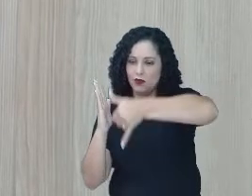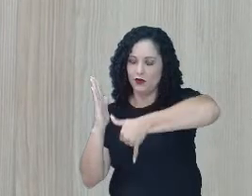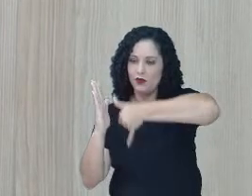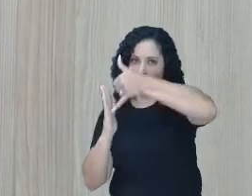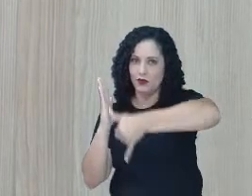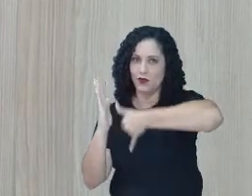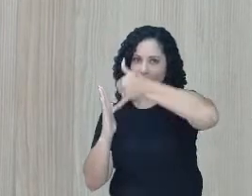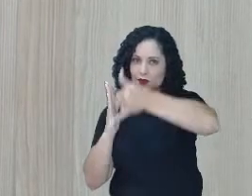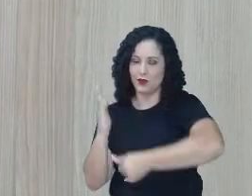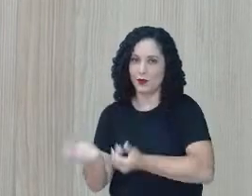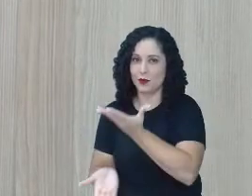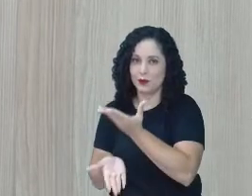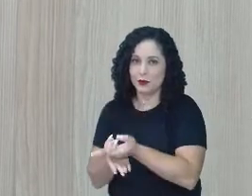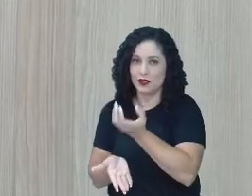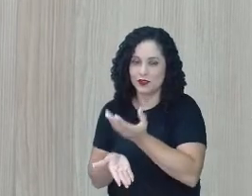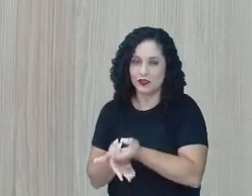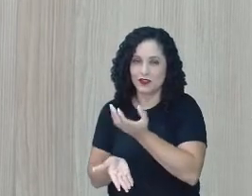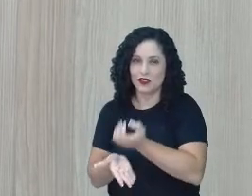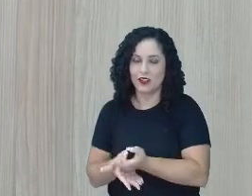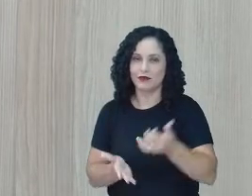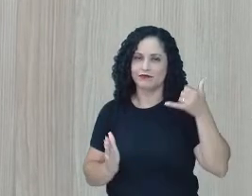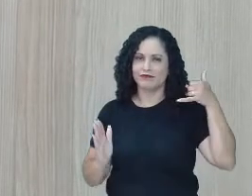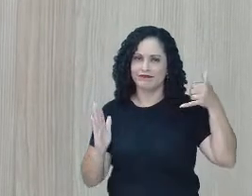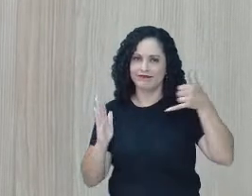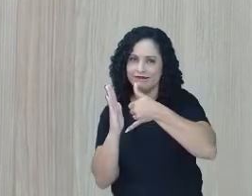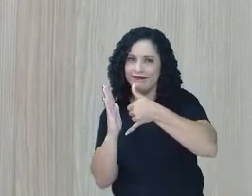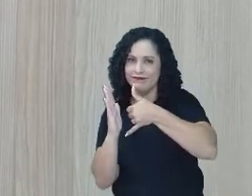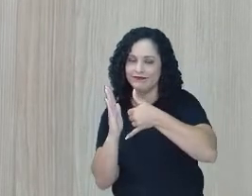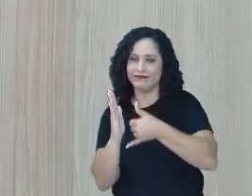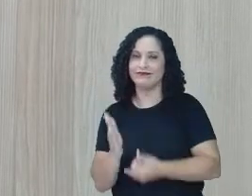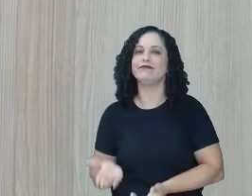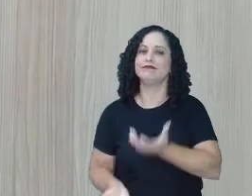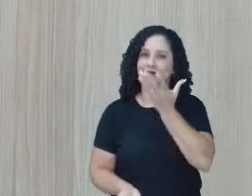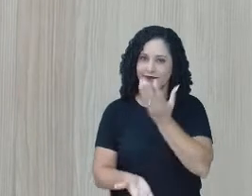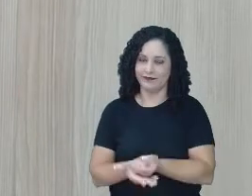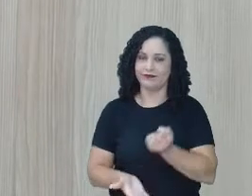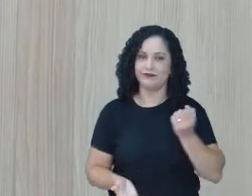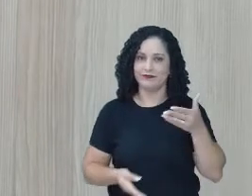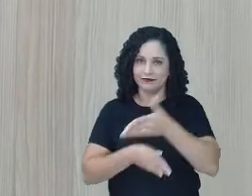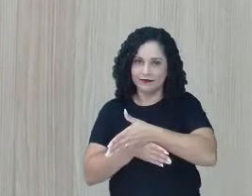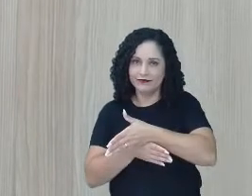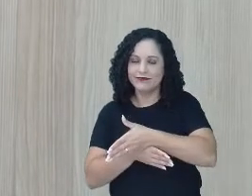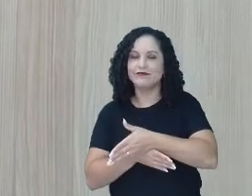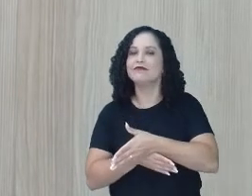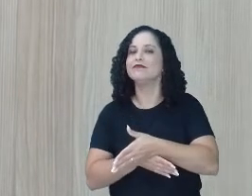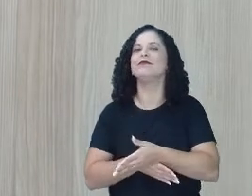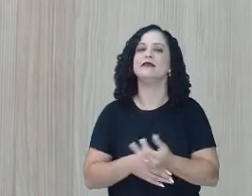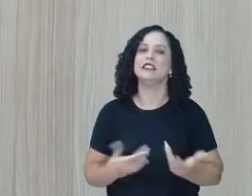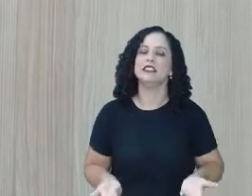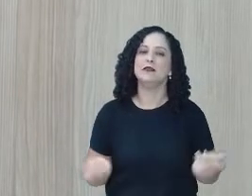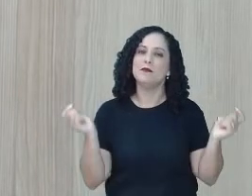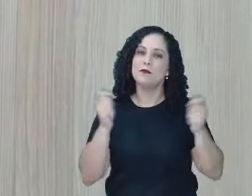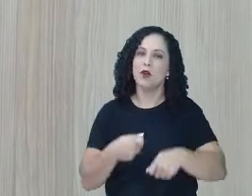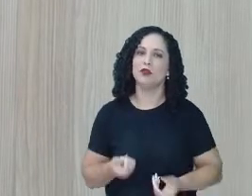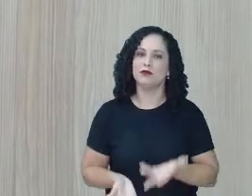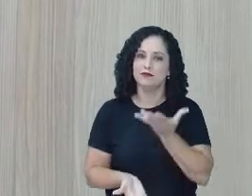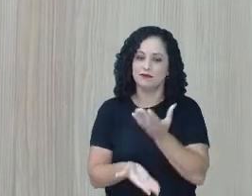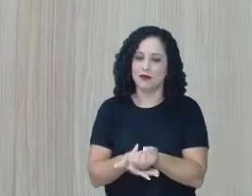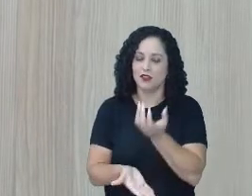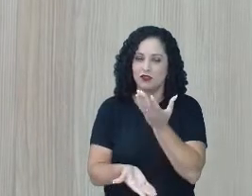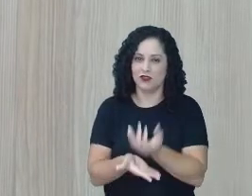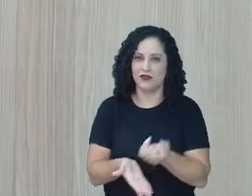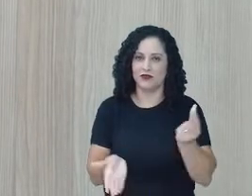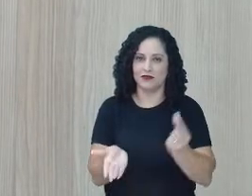iOS e Android, aponta o celular, aponta para o QR Code, vai direcionar vocês podem fazer o